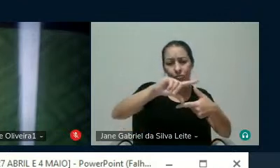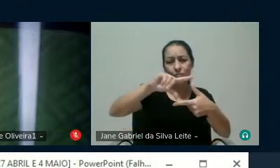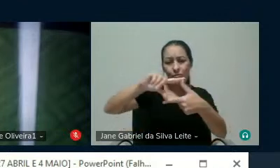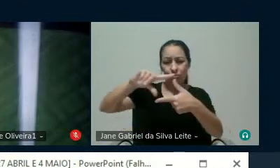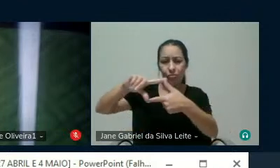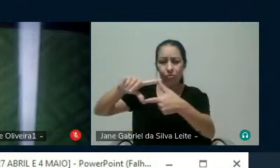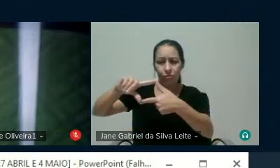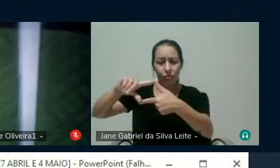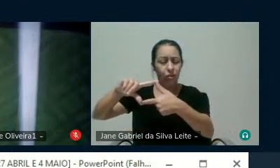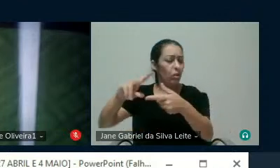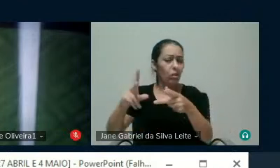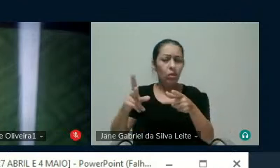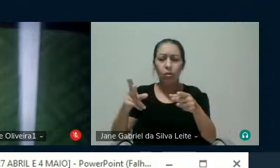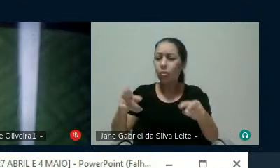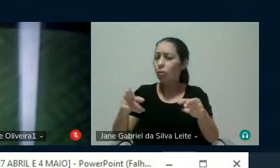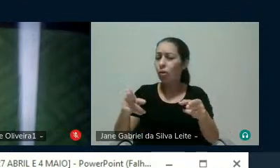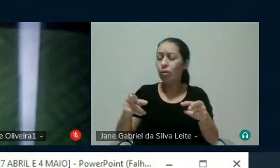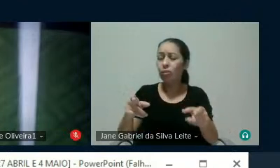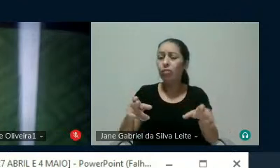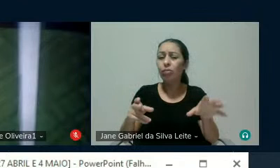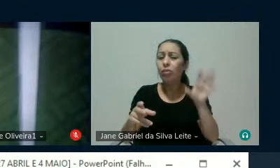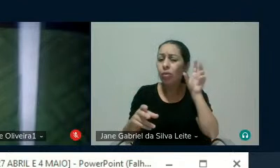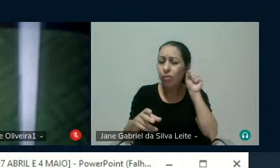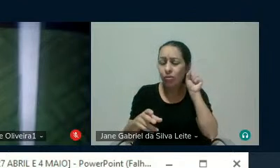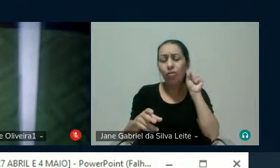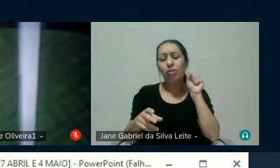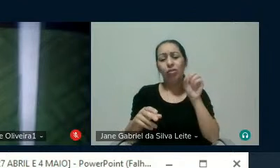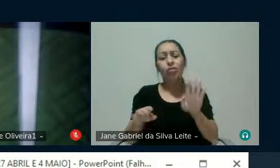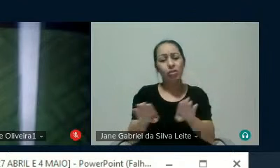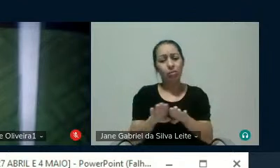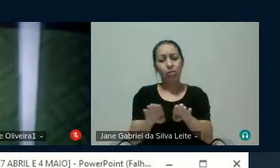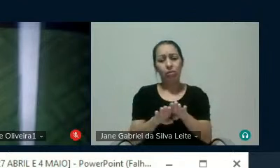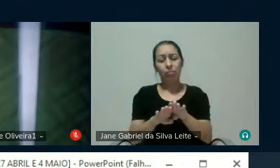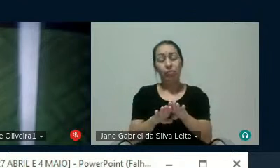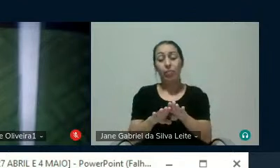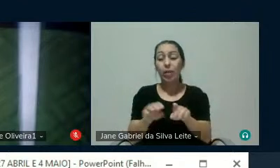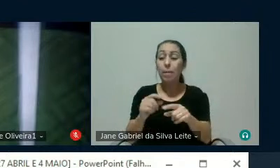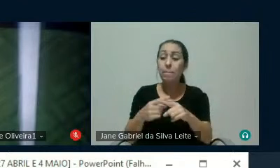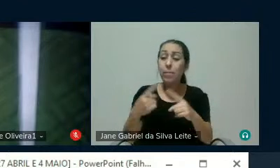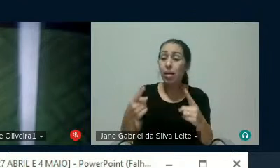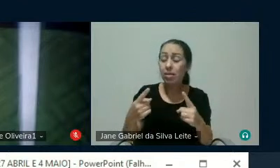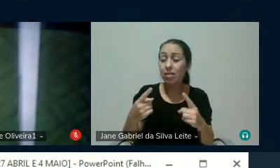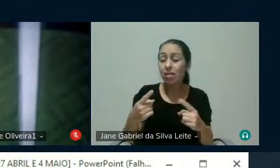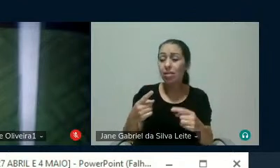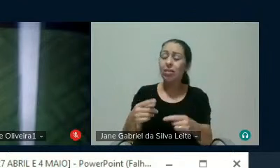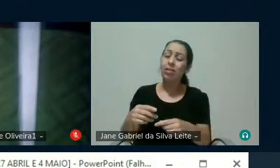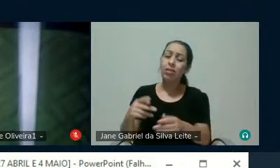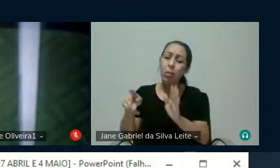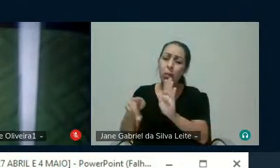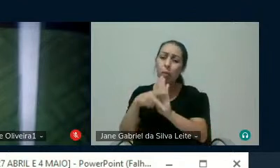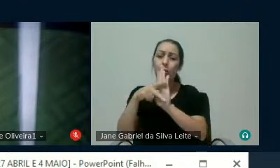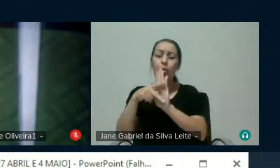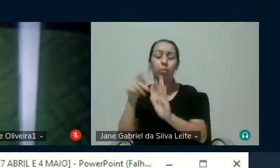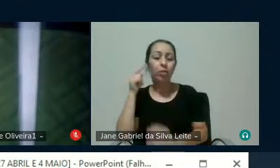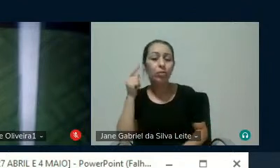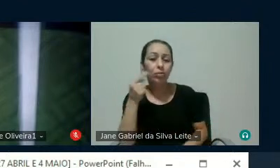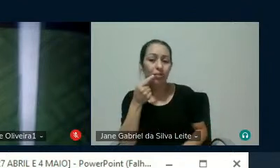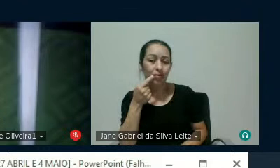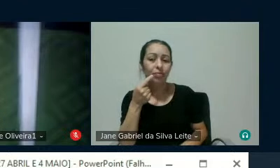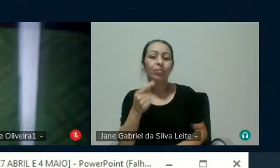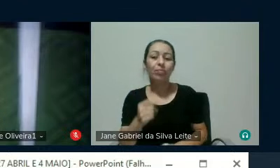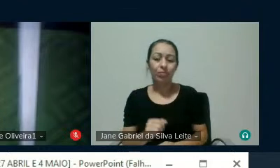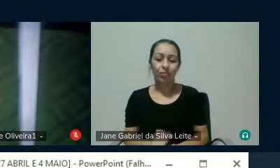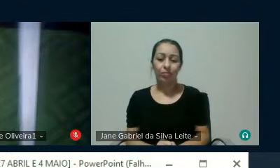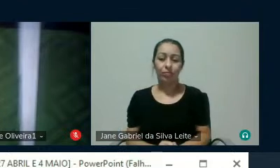cartunista ouvinte. Ele utiliza os mesmos moldes, mas ele faz a sua literatura, a literatura dentro da sua cultura surda.